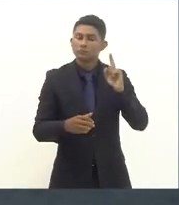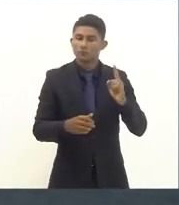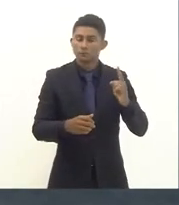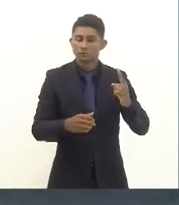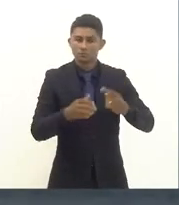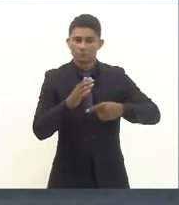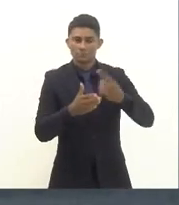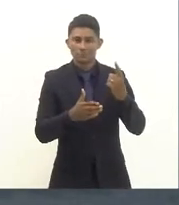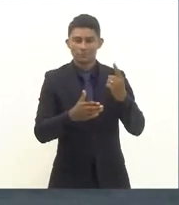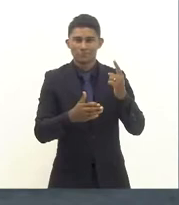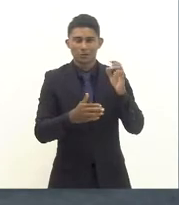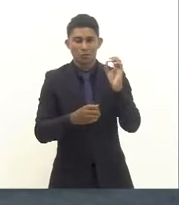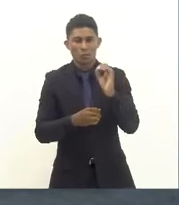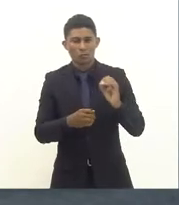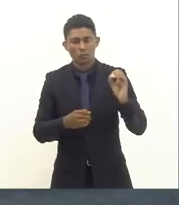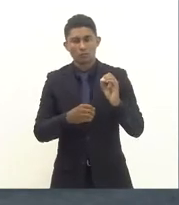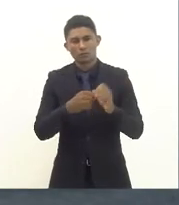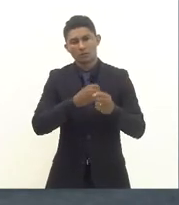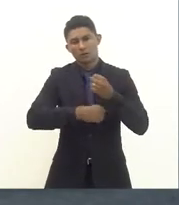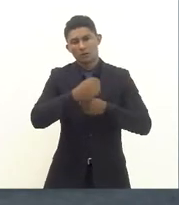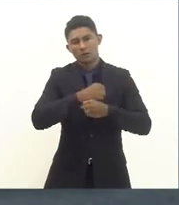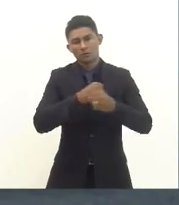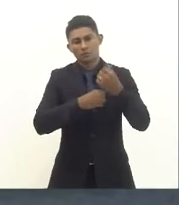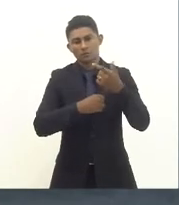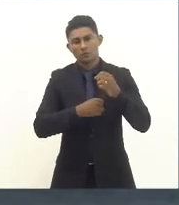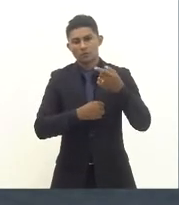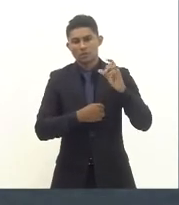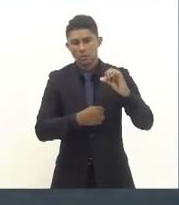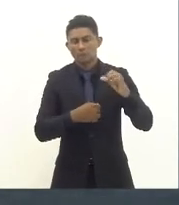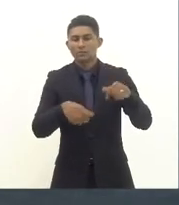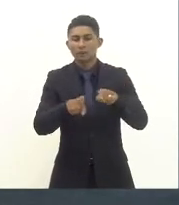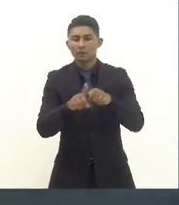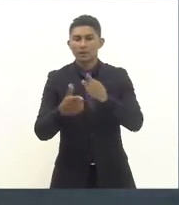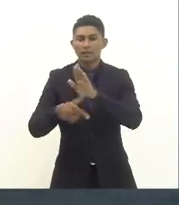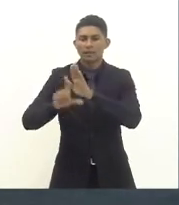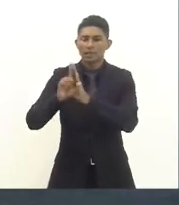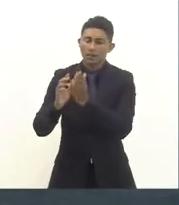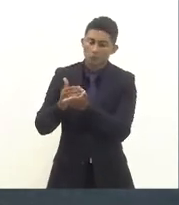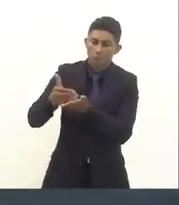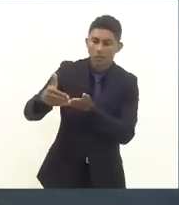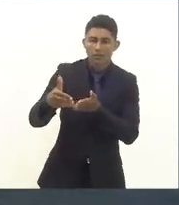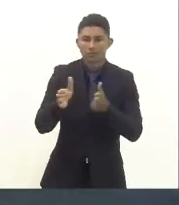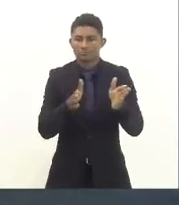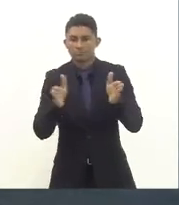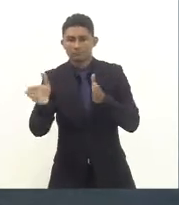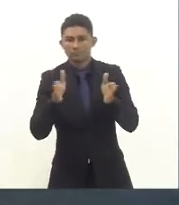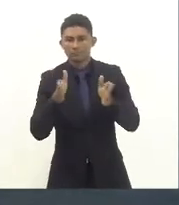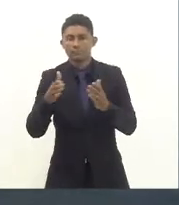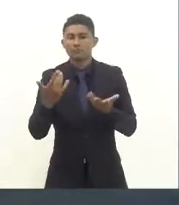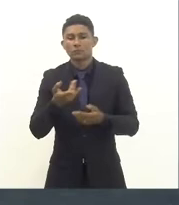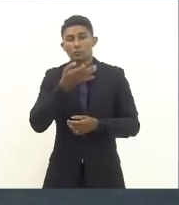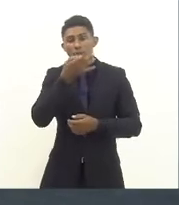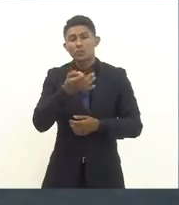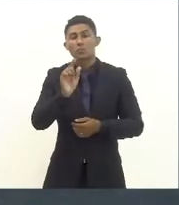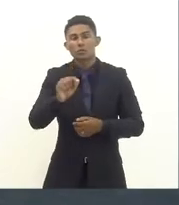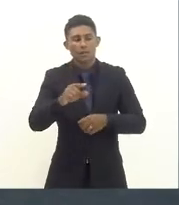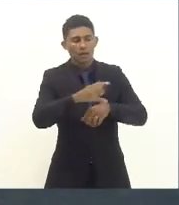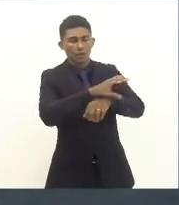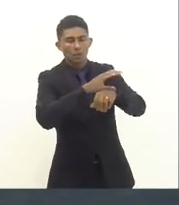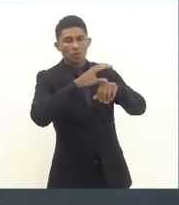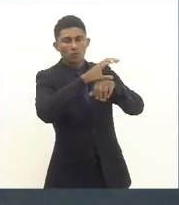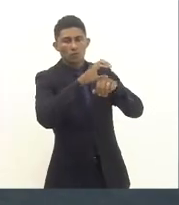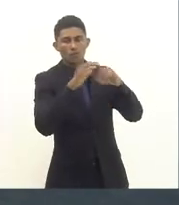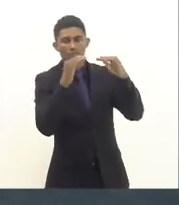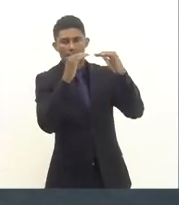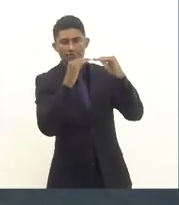de outubro de dois mil e dezenove a data da entrada em vigor desta lei esclareço que eu tô dando parecer apenas sobre a questão da condicionalidade